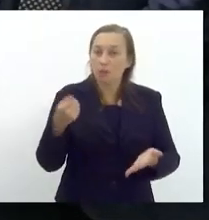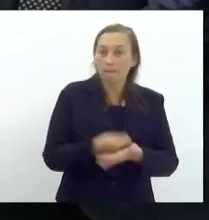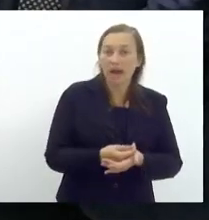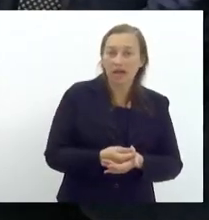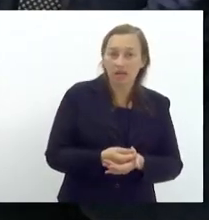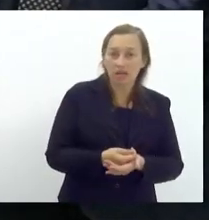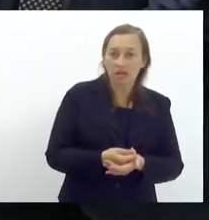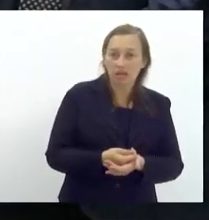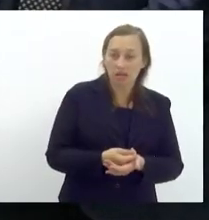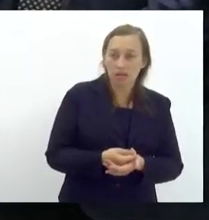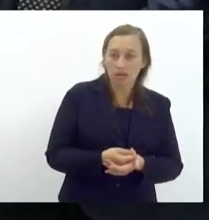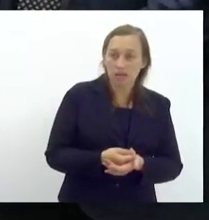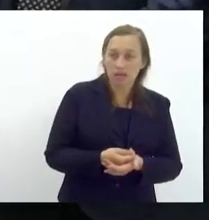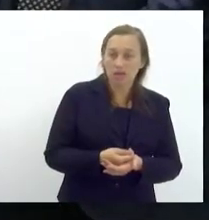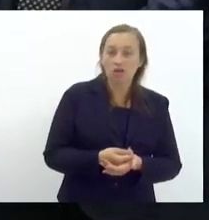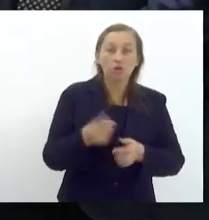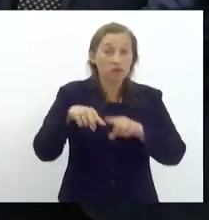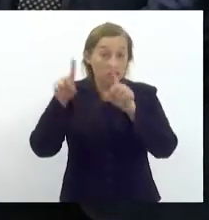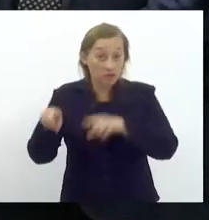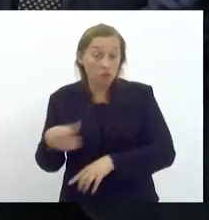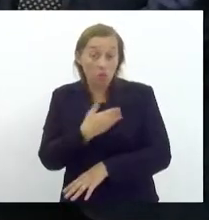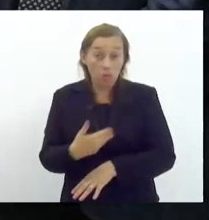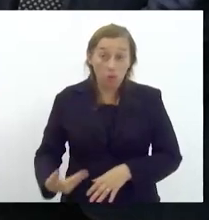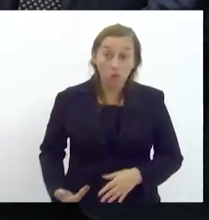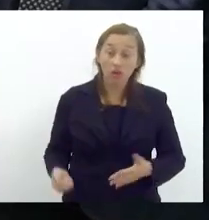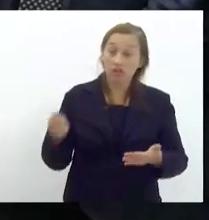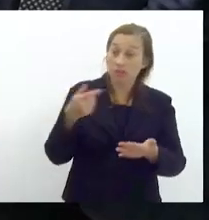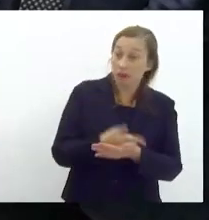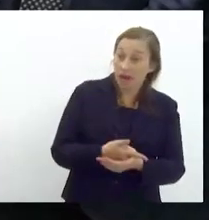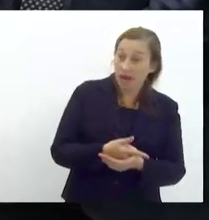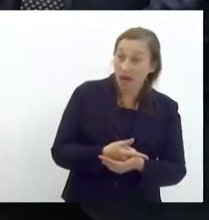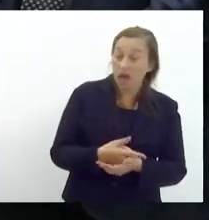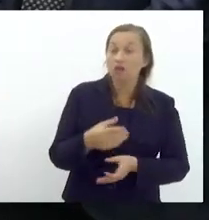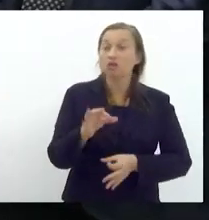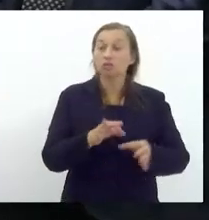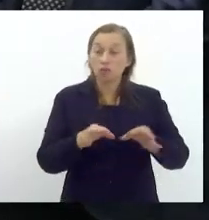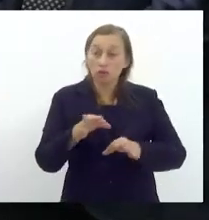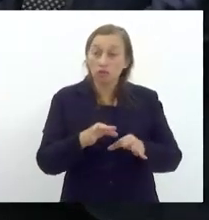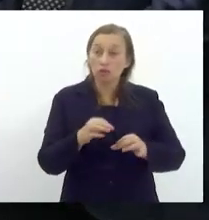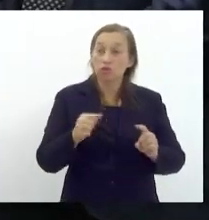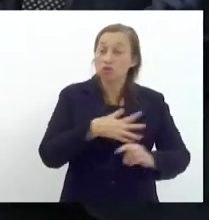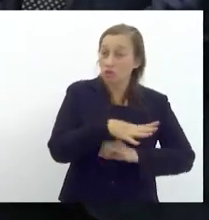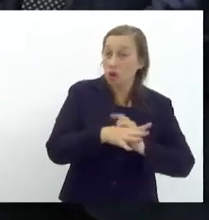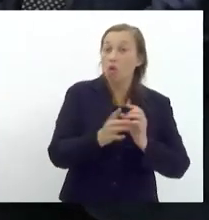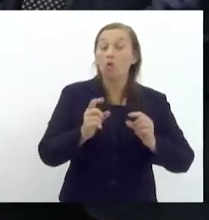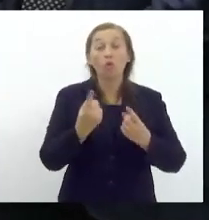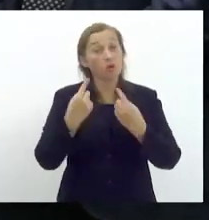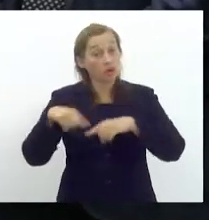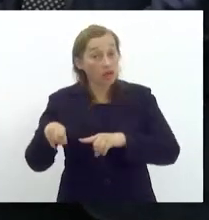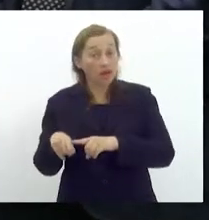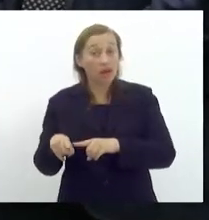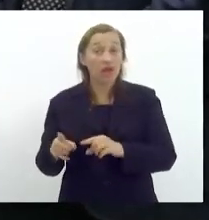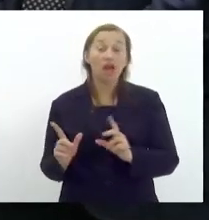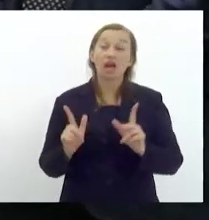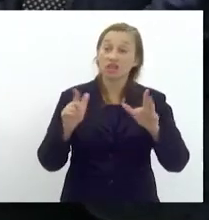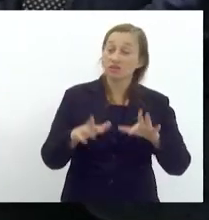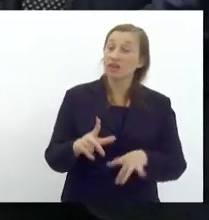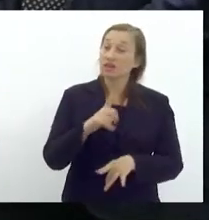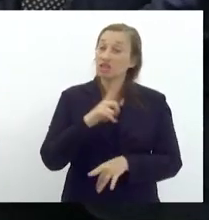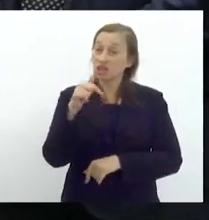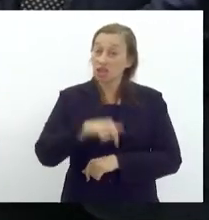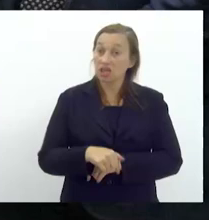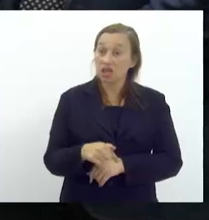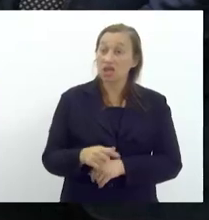de pagar o seu servidores de pagar os seus programas sociais pelo contrário a diferença é que a gente tinha aqui